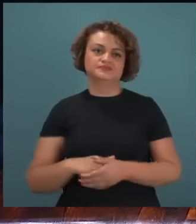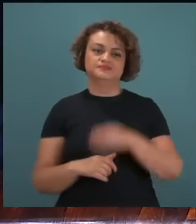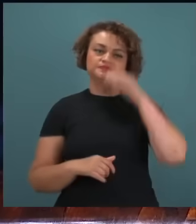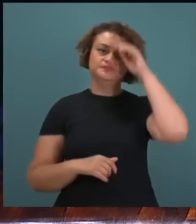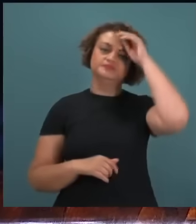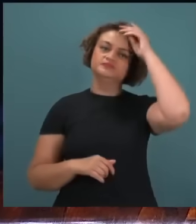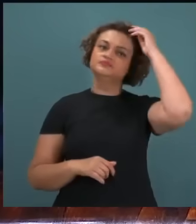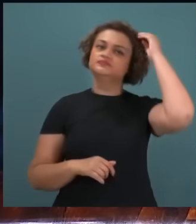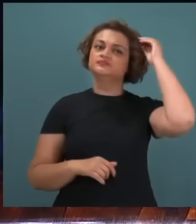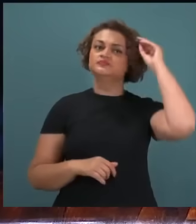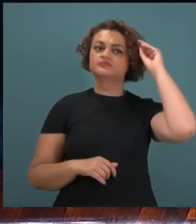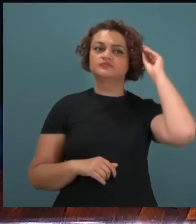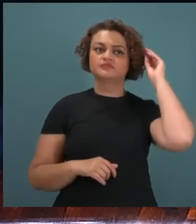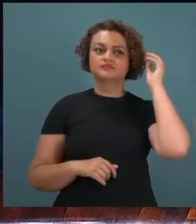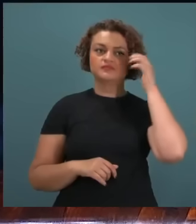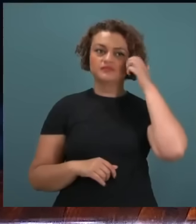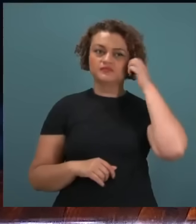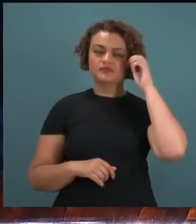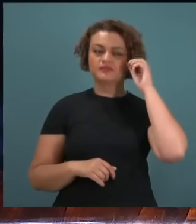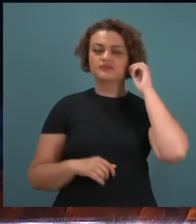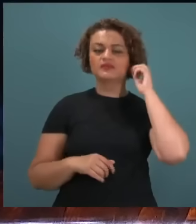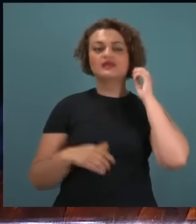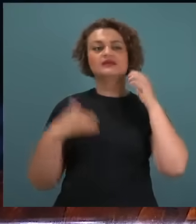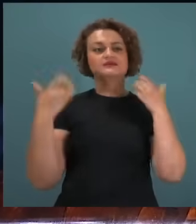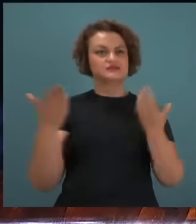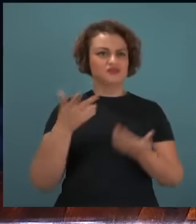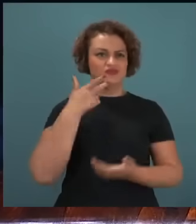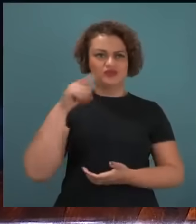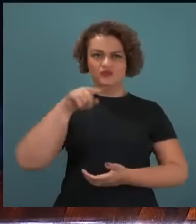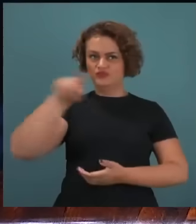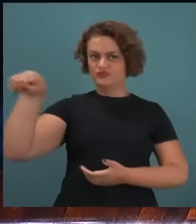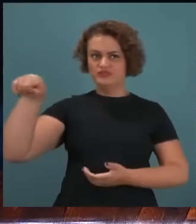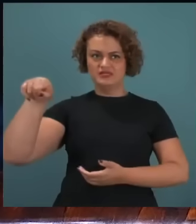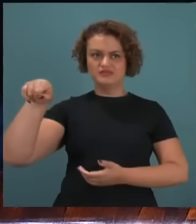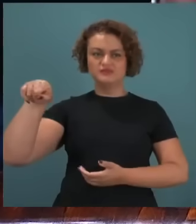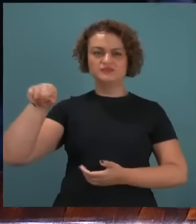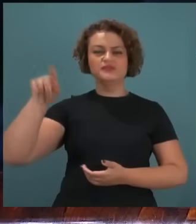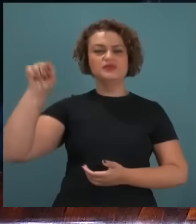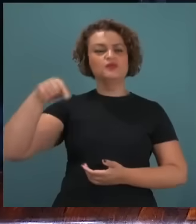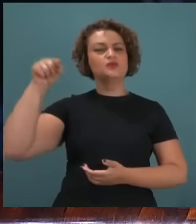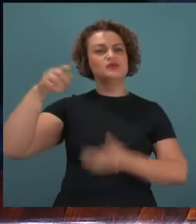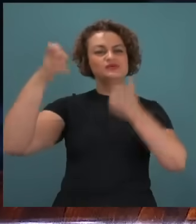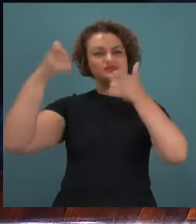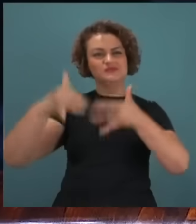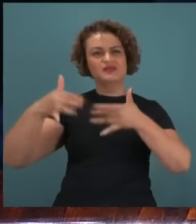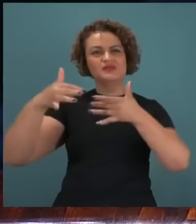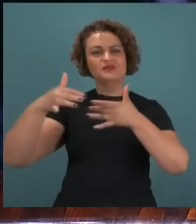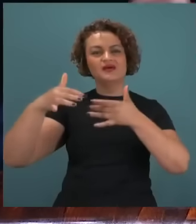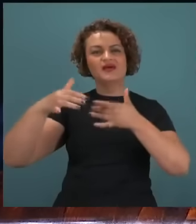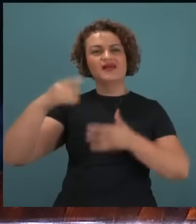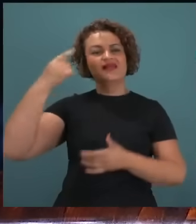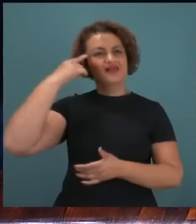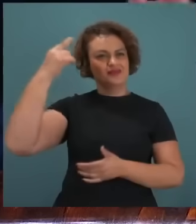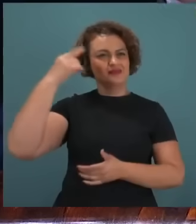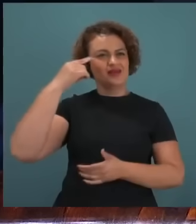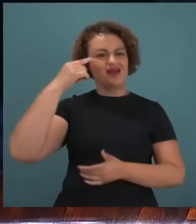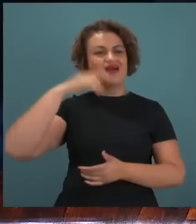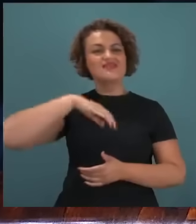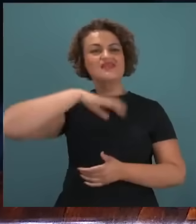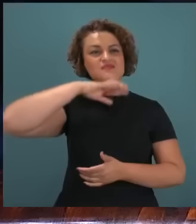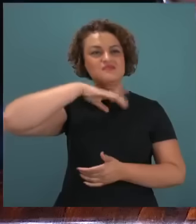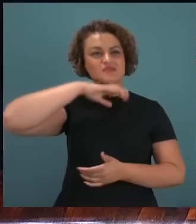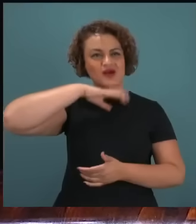Mas, enfim, senhor presidente, senhoras e senhores, quando eu falei em hienas, quero só lembrar que a